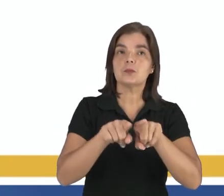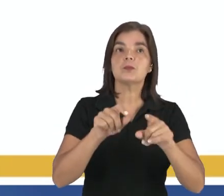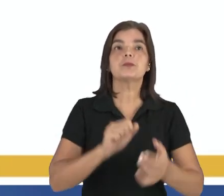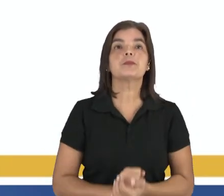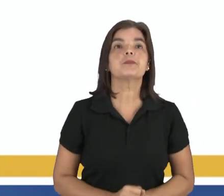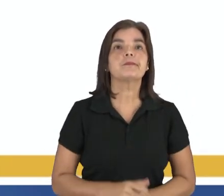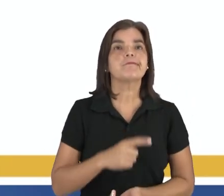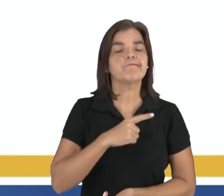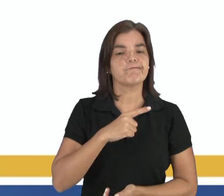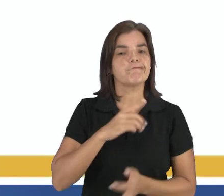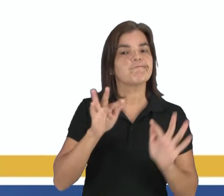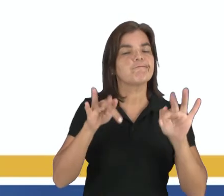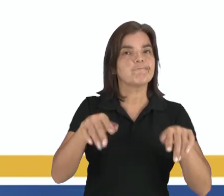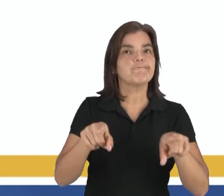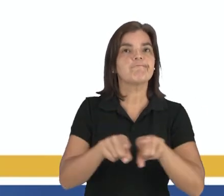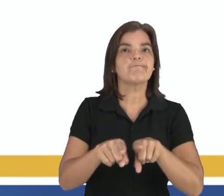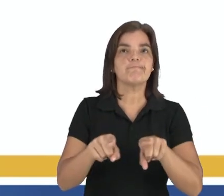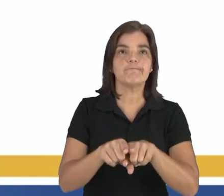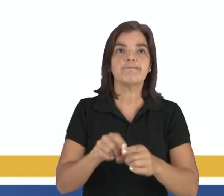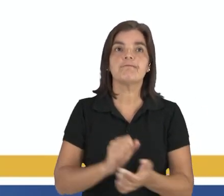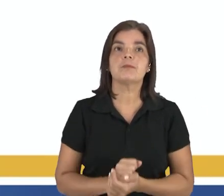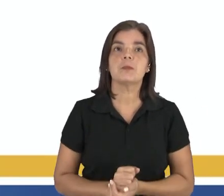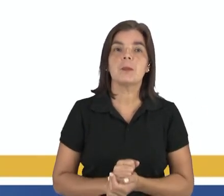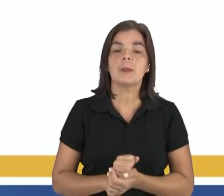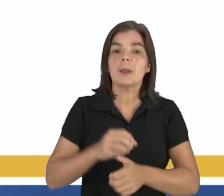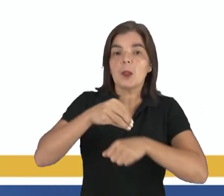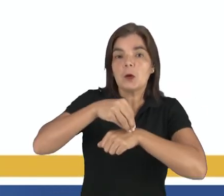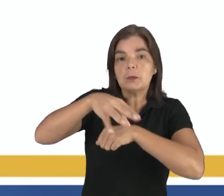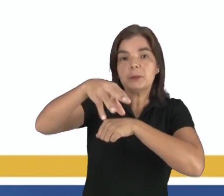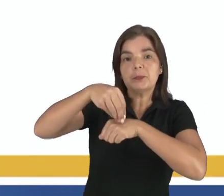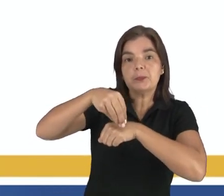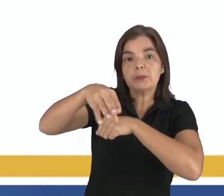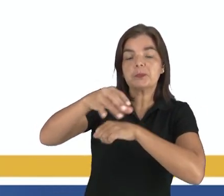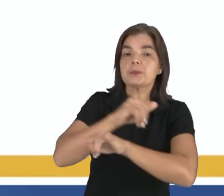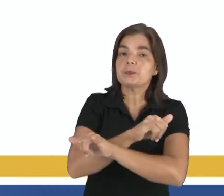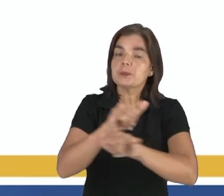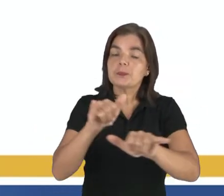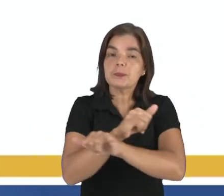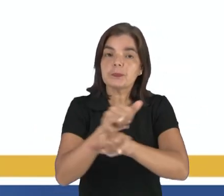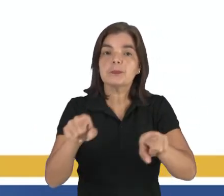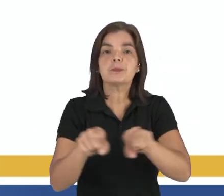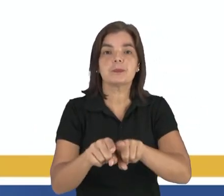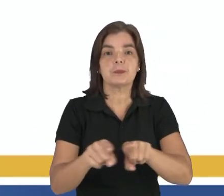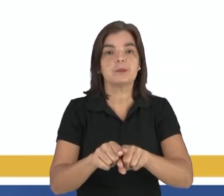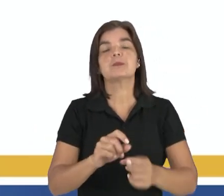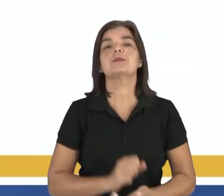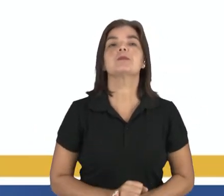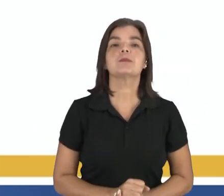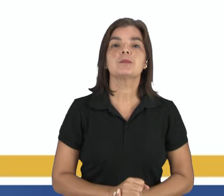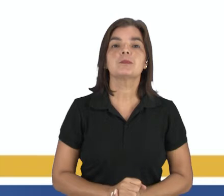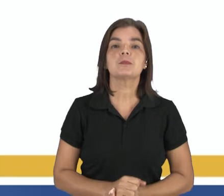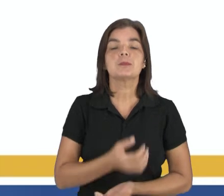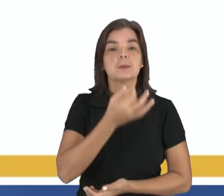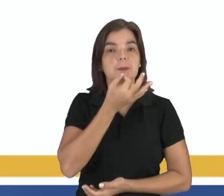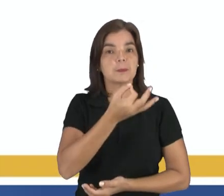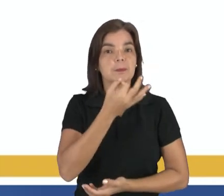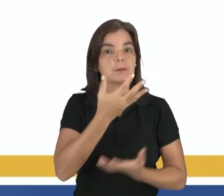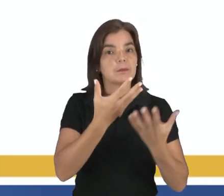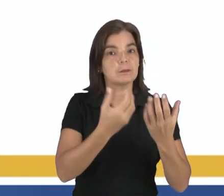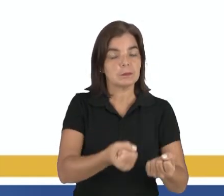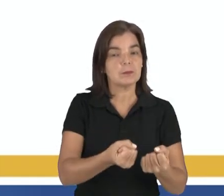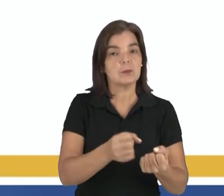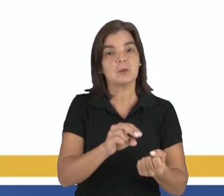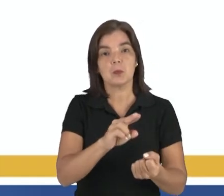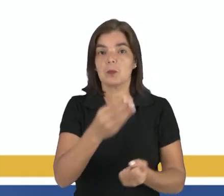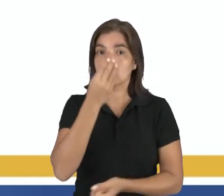conhecimento científico, nós temos a conclusão e a divulgação. A conclusão é o momento que que a hipótese é